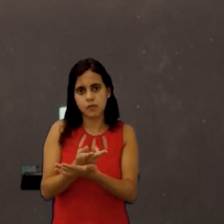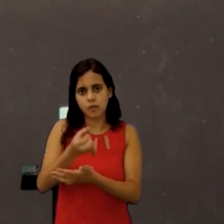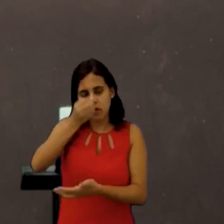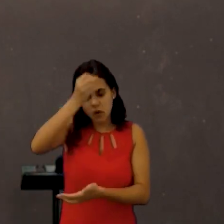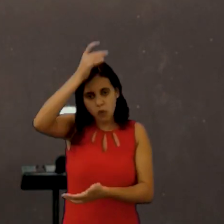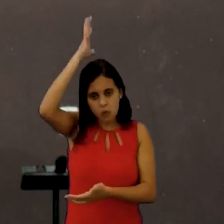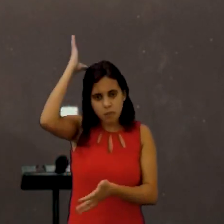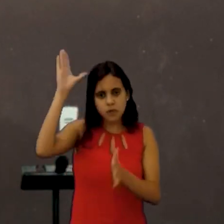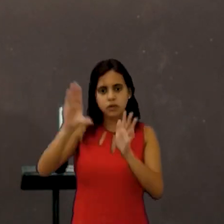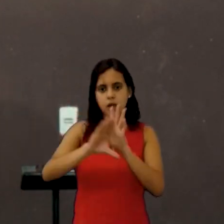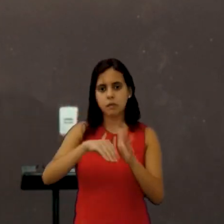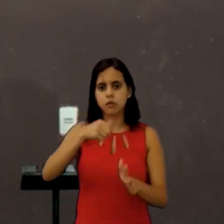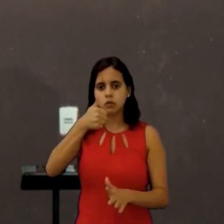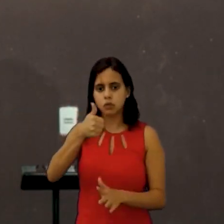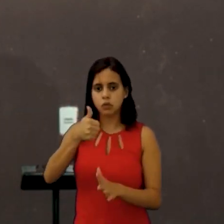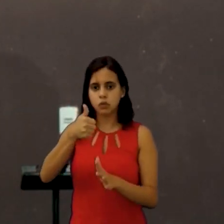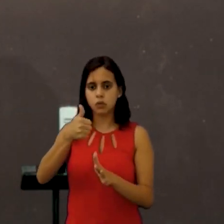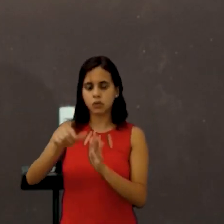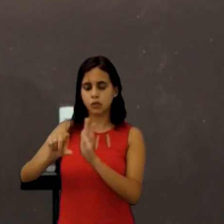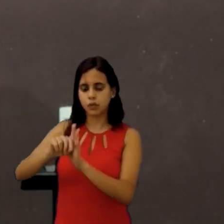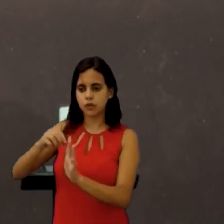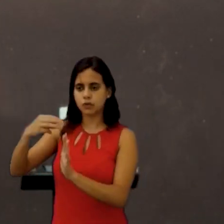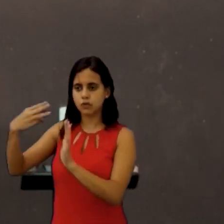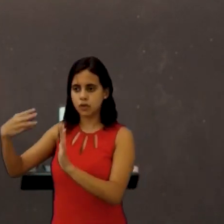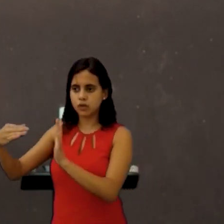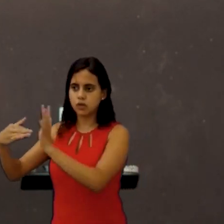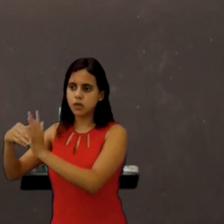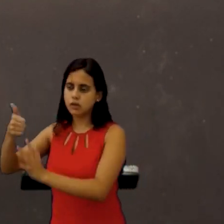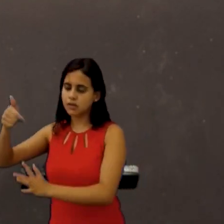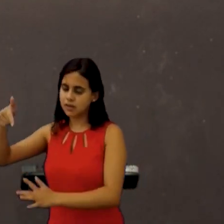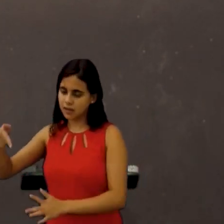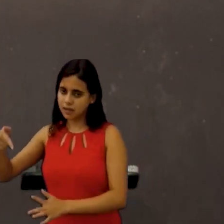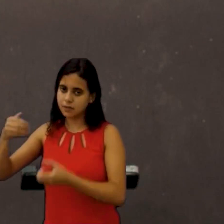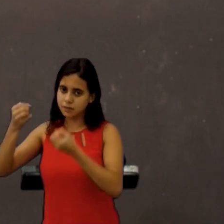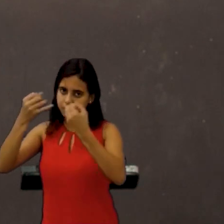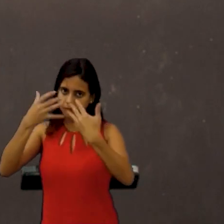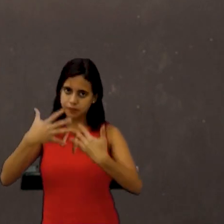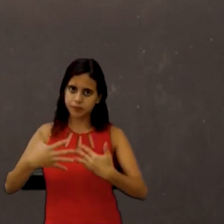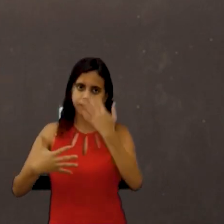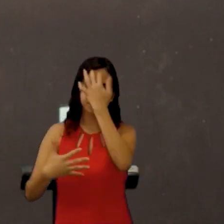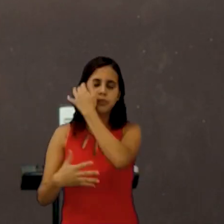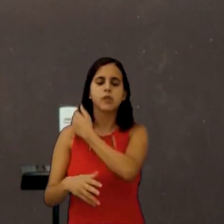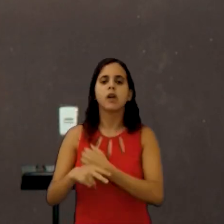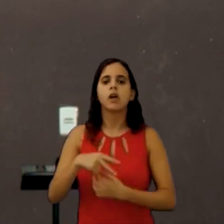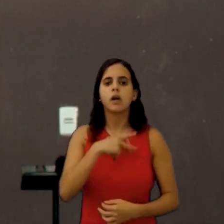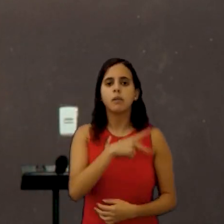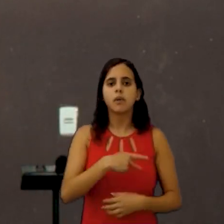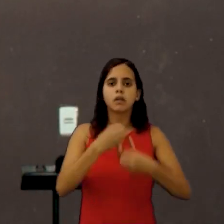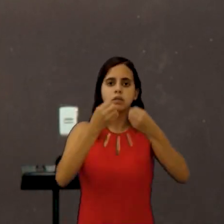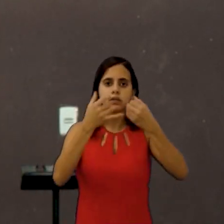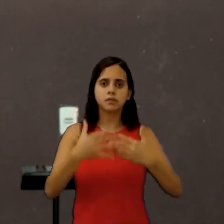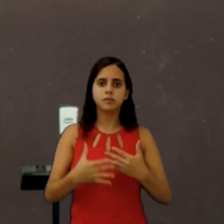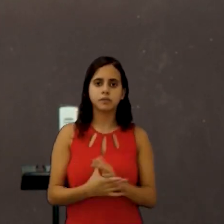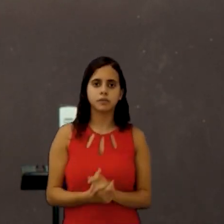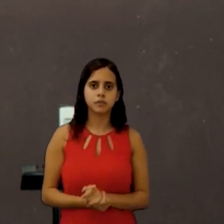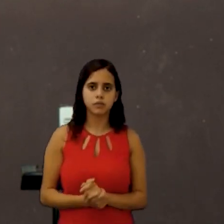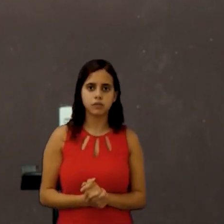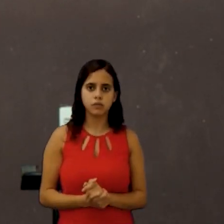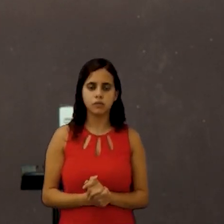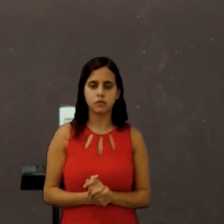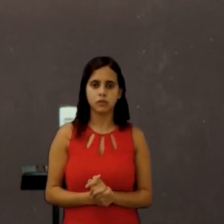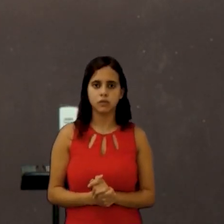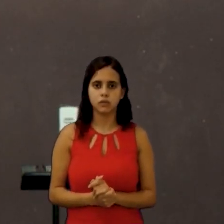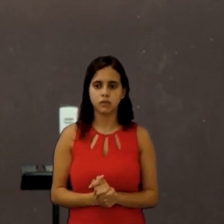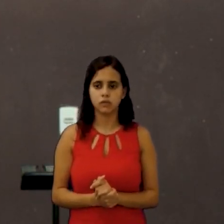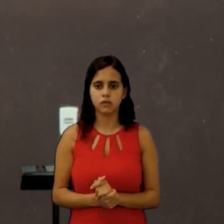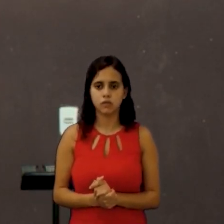Romanos, capítulo 1, verso 13 a verso 17... O apóstolo Paulo, ele diz que nós somos devedores. Só